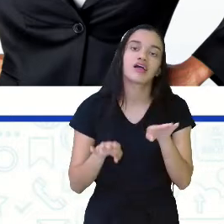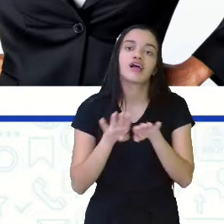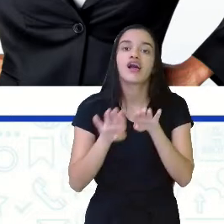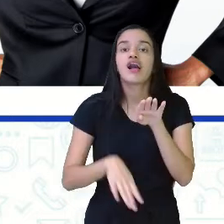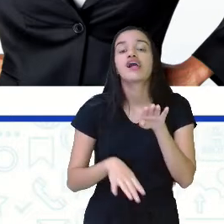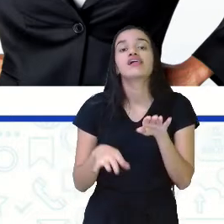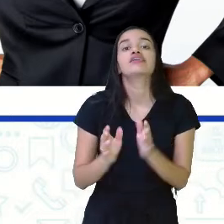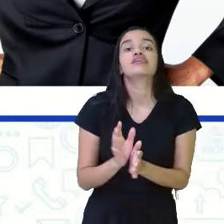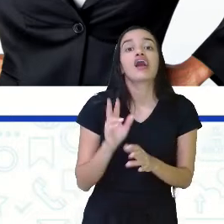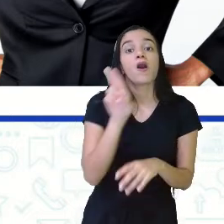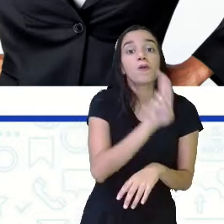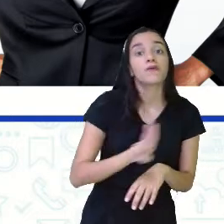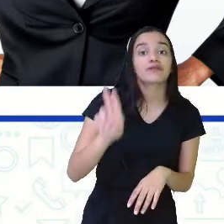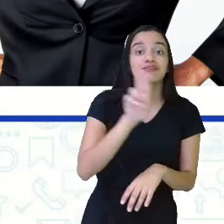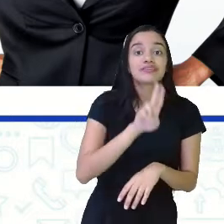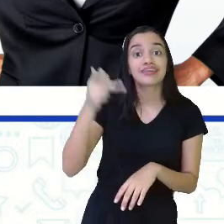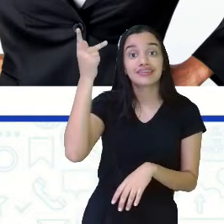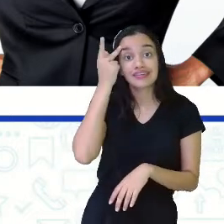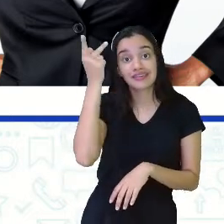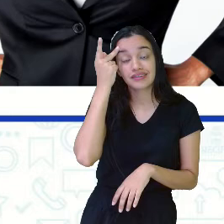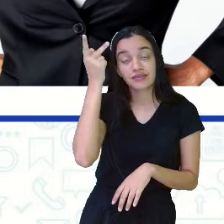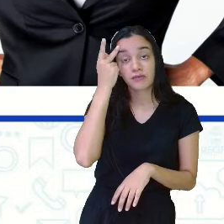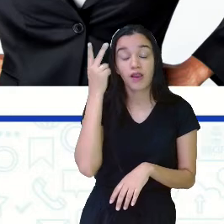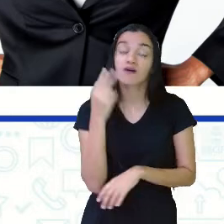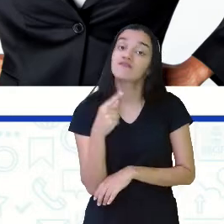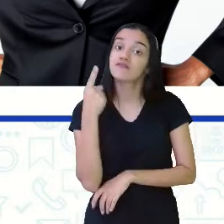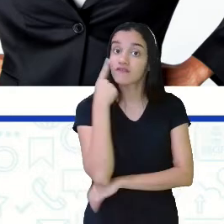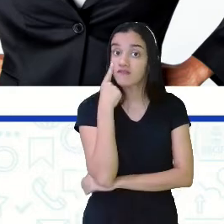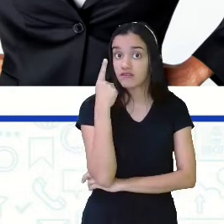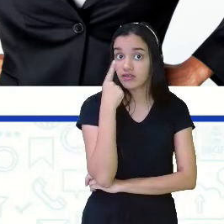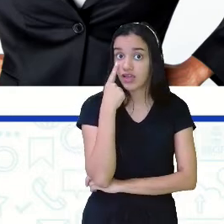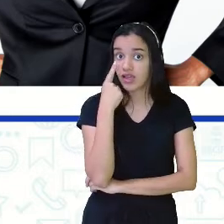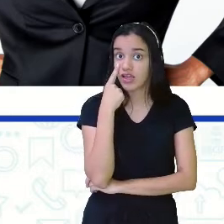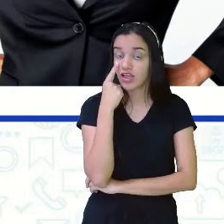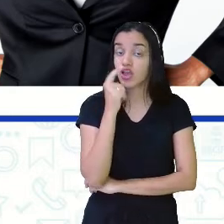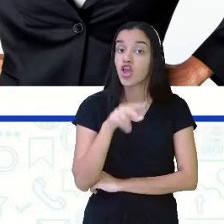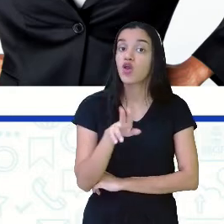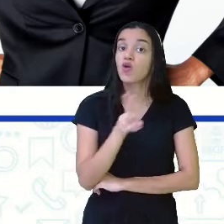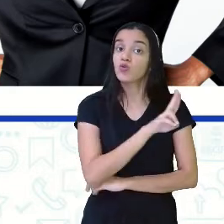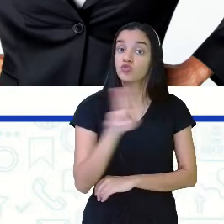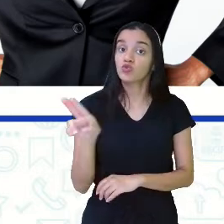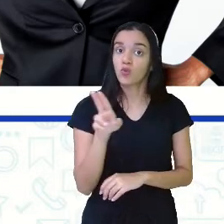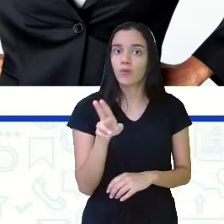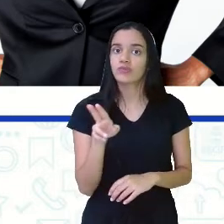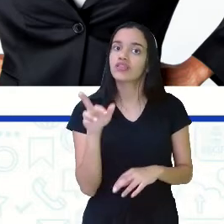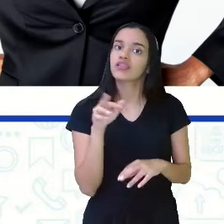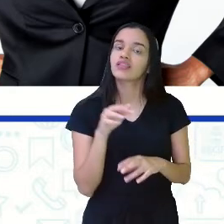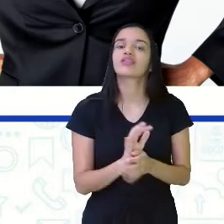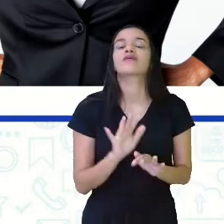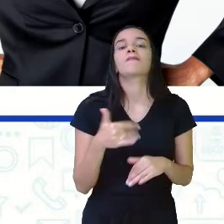de São Paulo, veja o nome da autoridade, o nome da referência aqui.